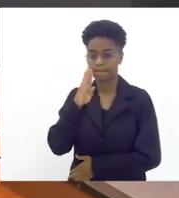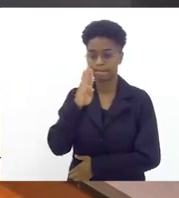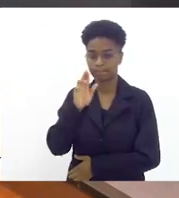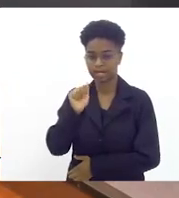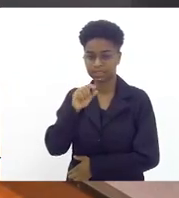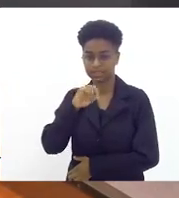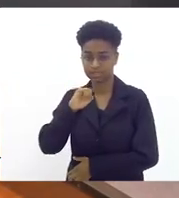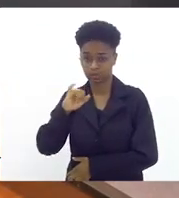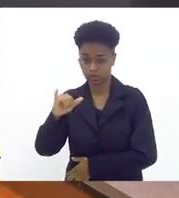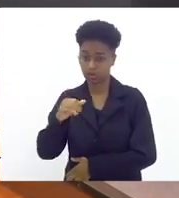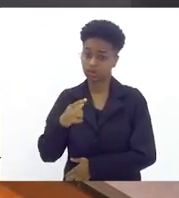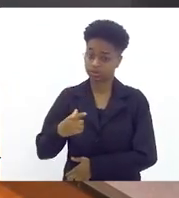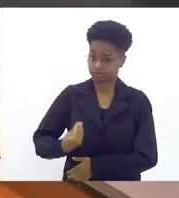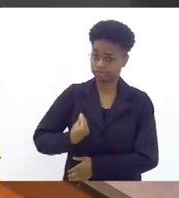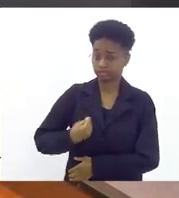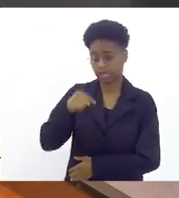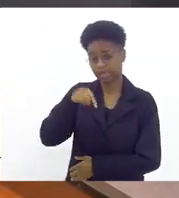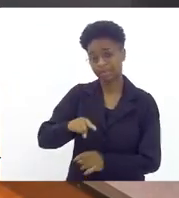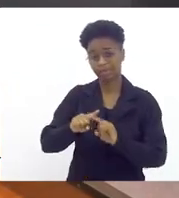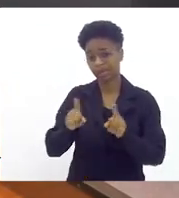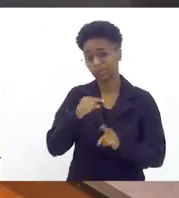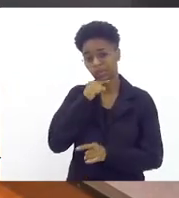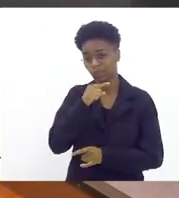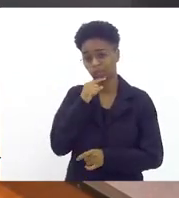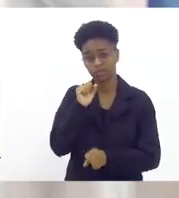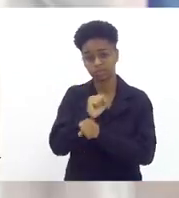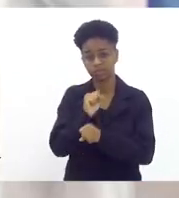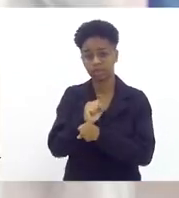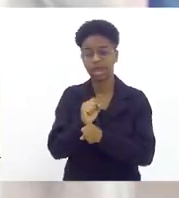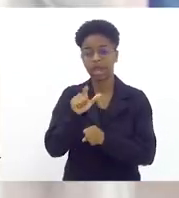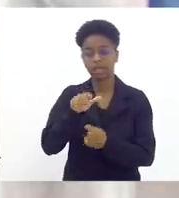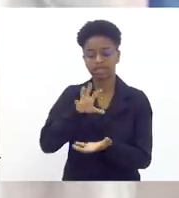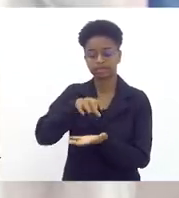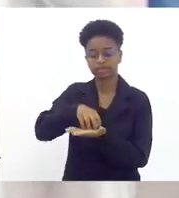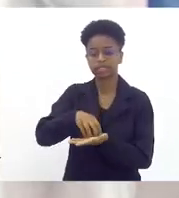pôde esperar, pelo Centro de Capacitação